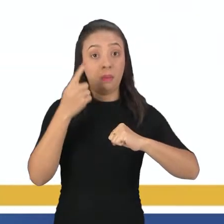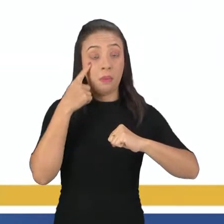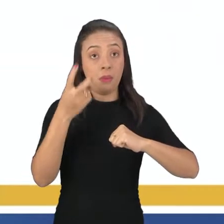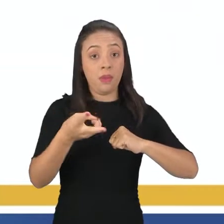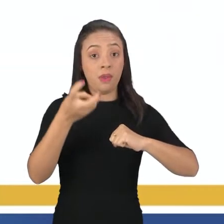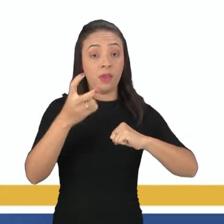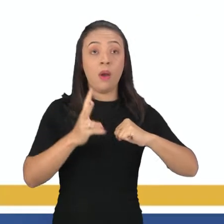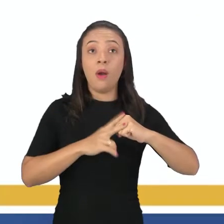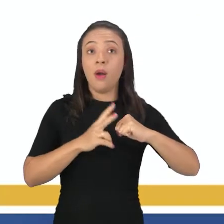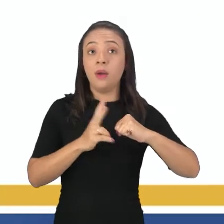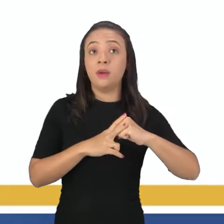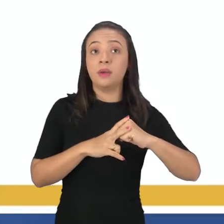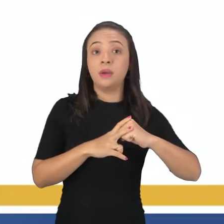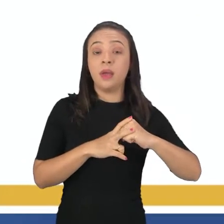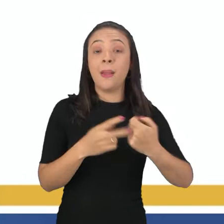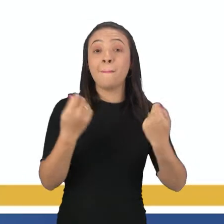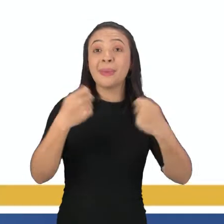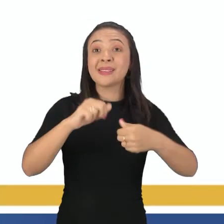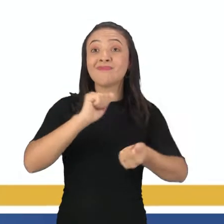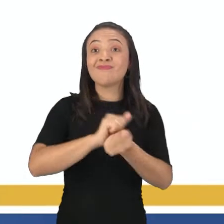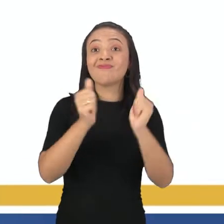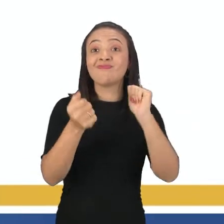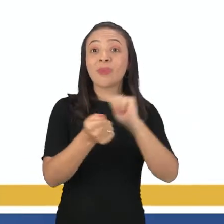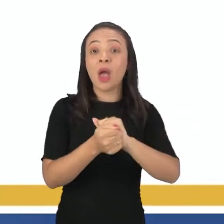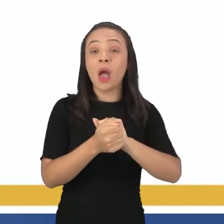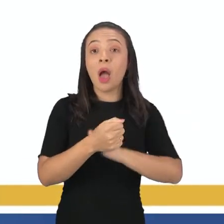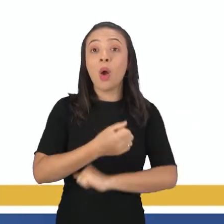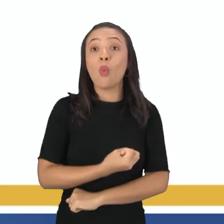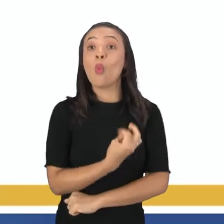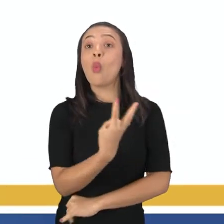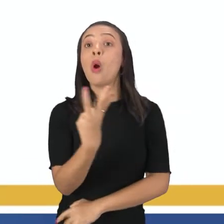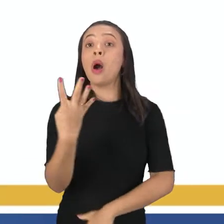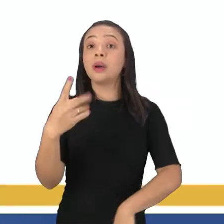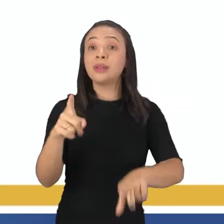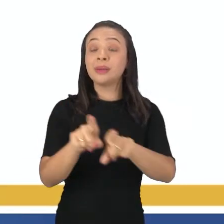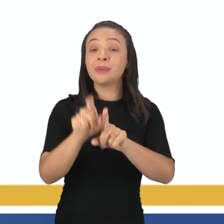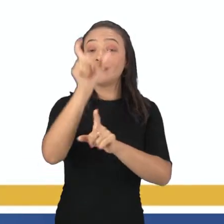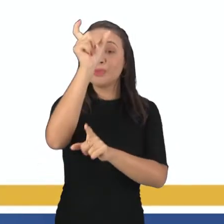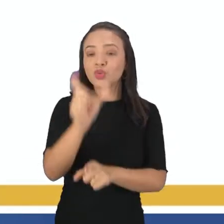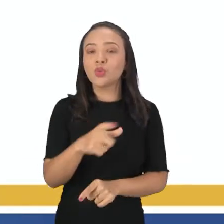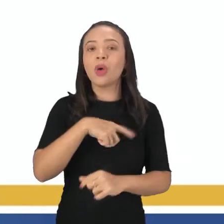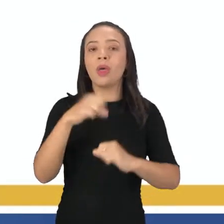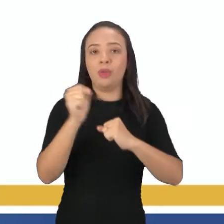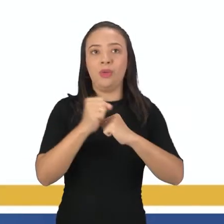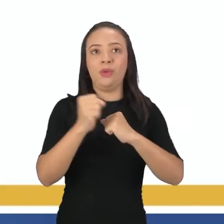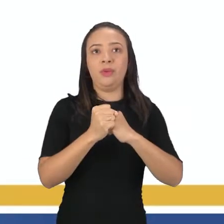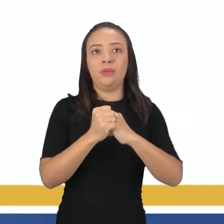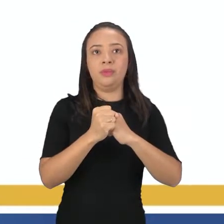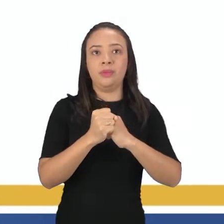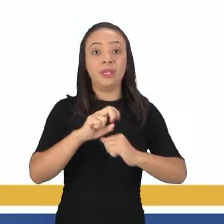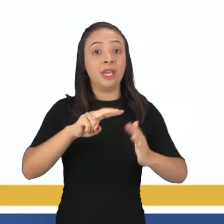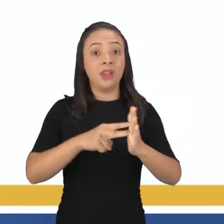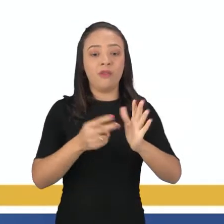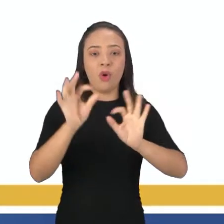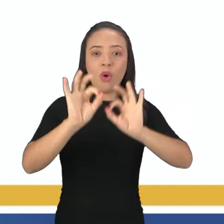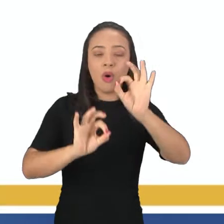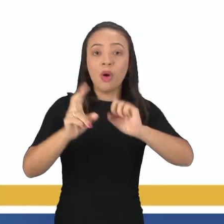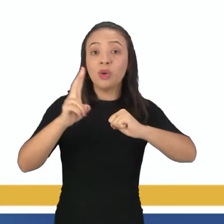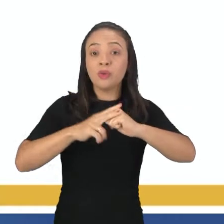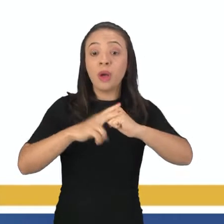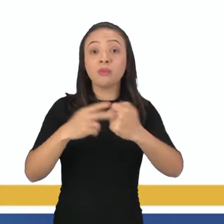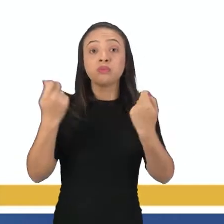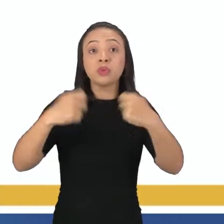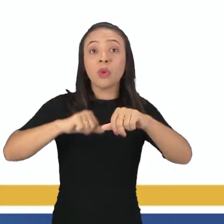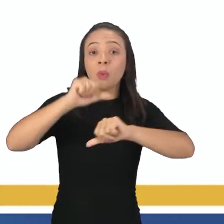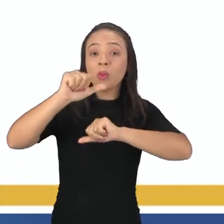vejamos que o verbo ele deve adaptar-se ao número e à pessoa do sujeito. Isto é, a conjugação do verbo vai